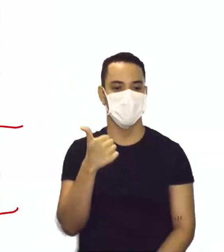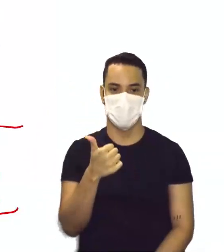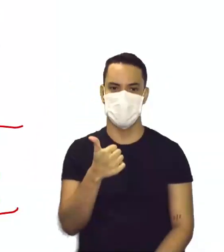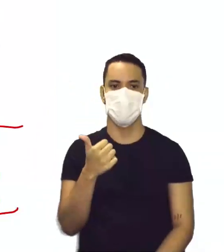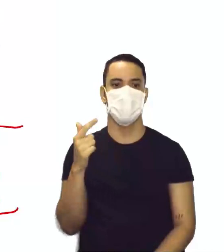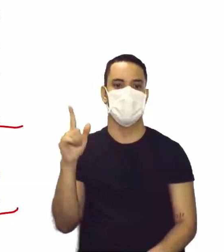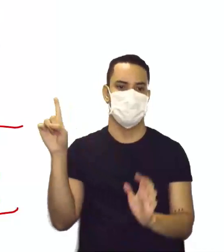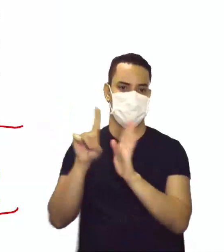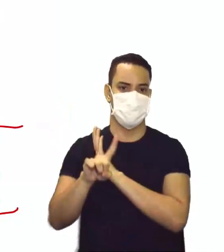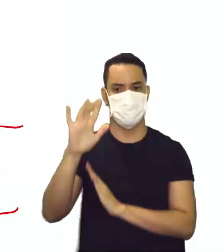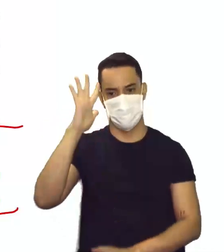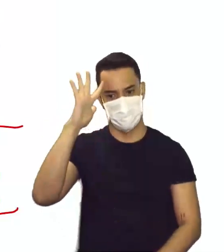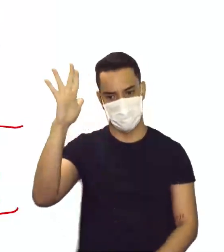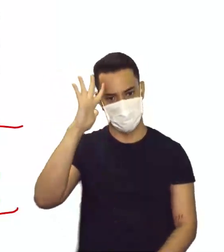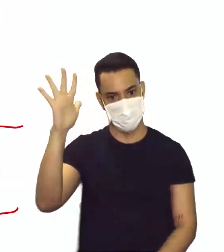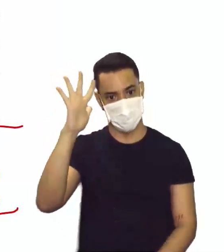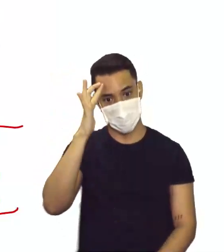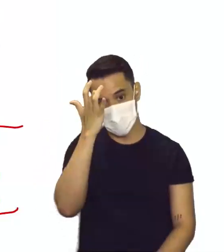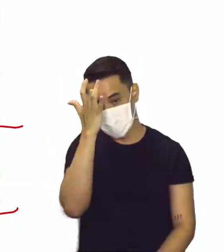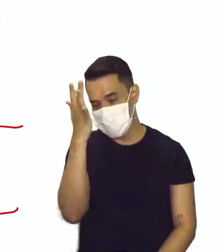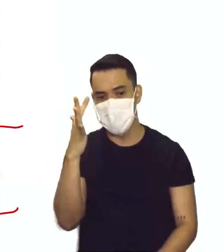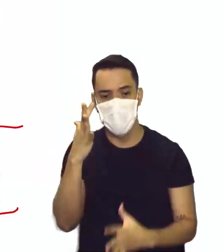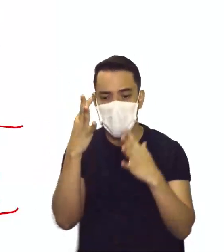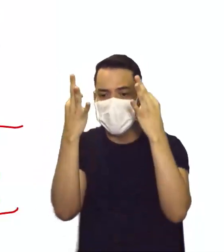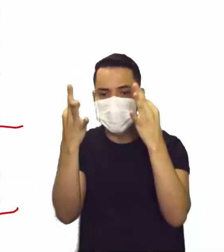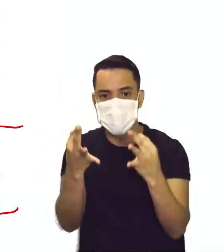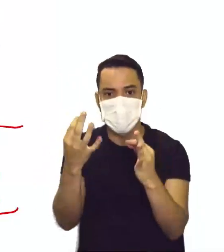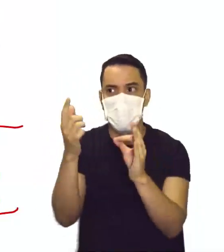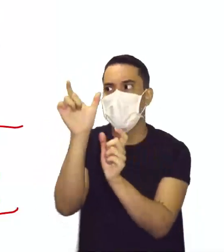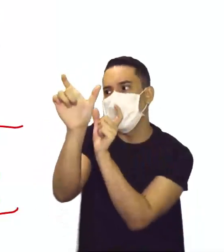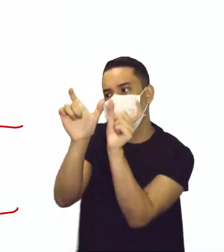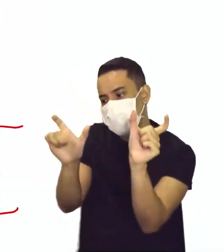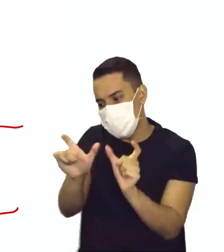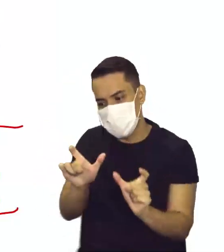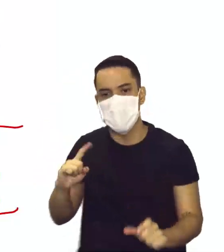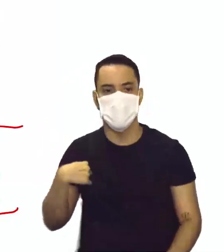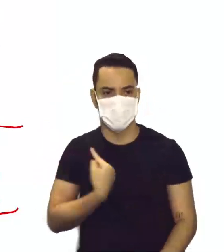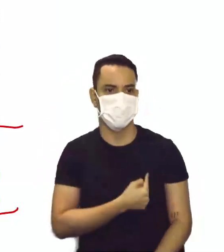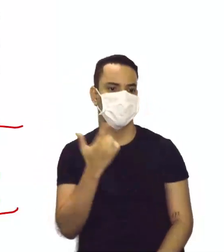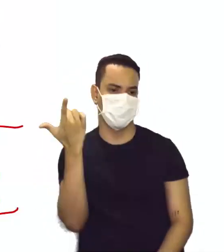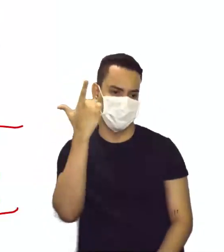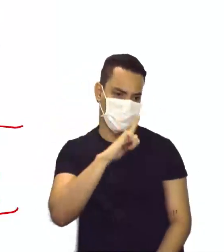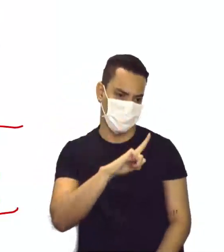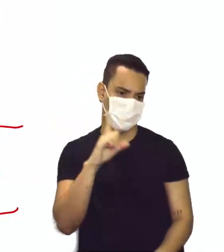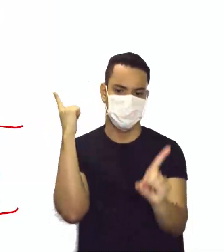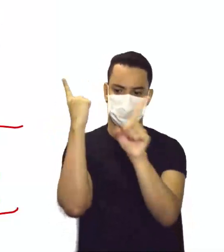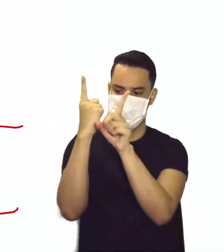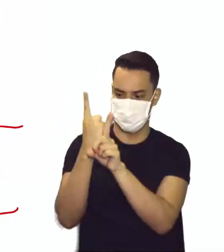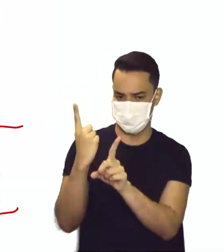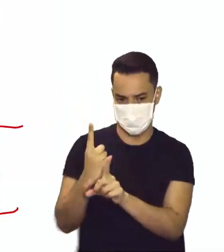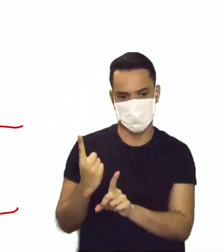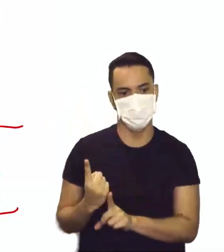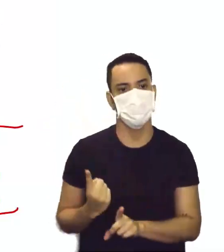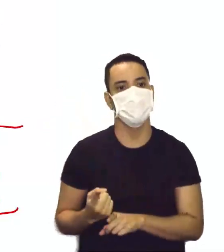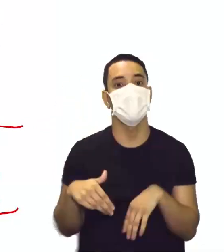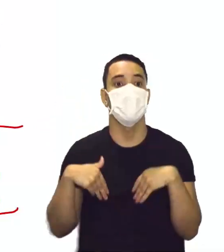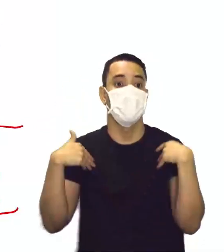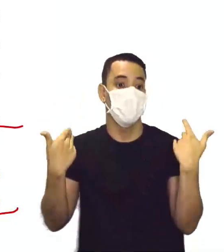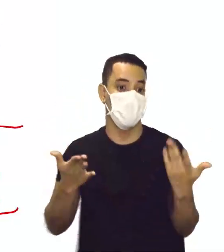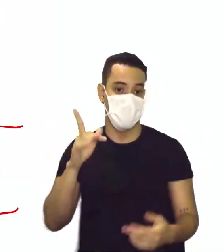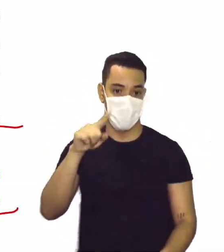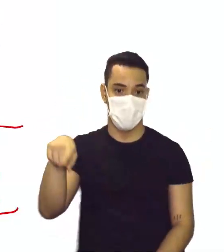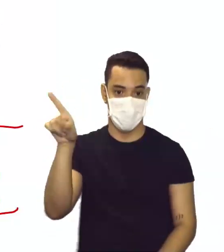questãozinha teórica, né? É só prestar atenção nas palavras aí que a gente consegue identificar a